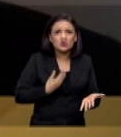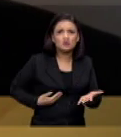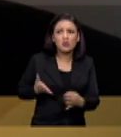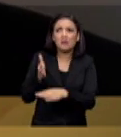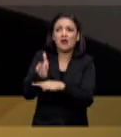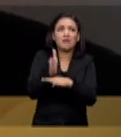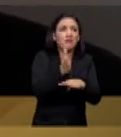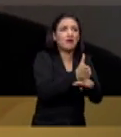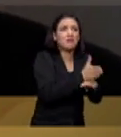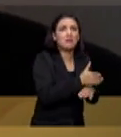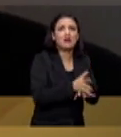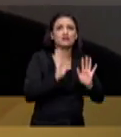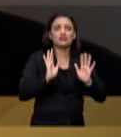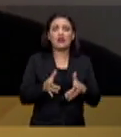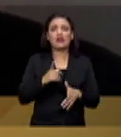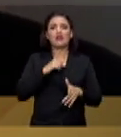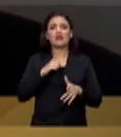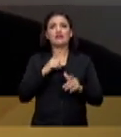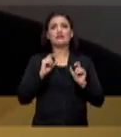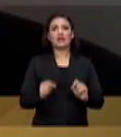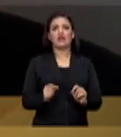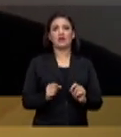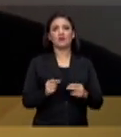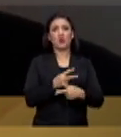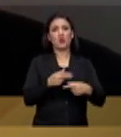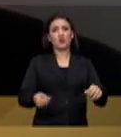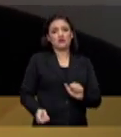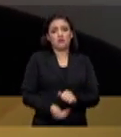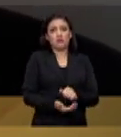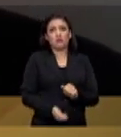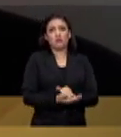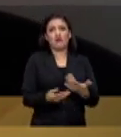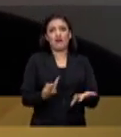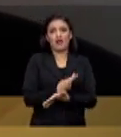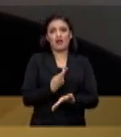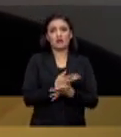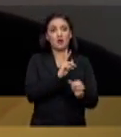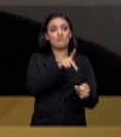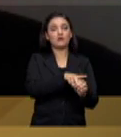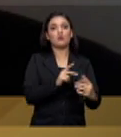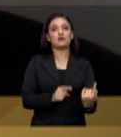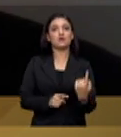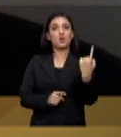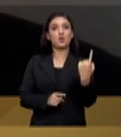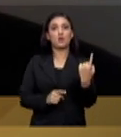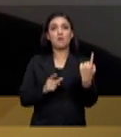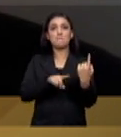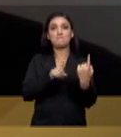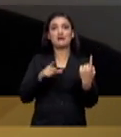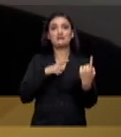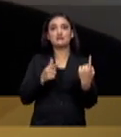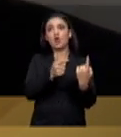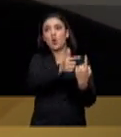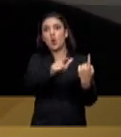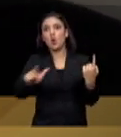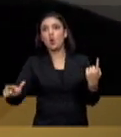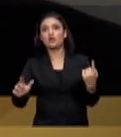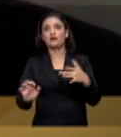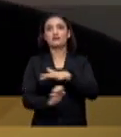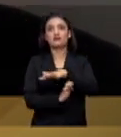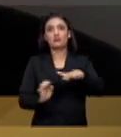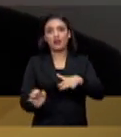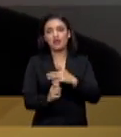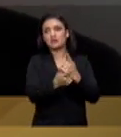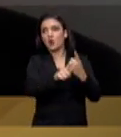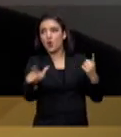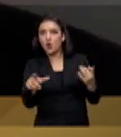quais se espalharam a prática de ilicitudes, sendo a Petrobras apenas um deles, conforme já demonstrado